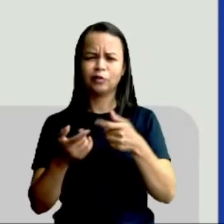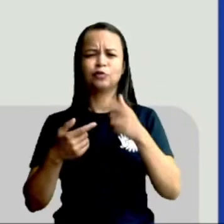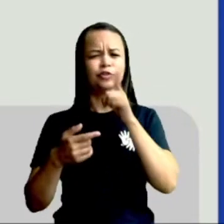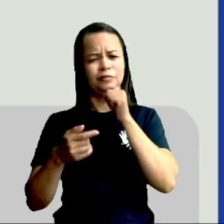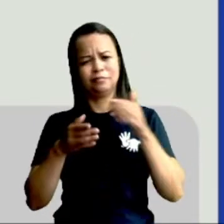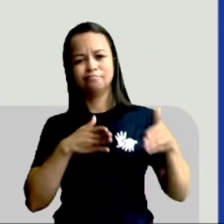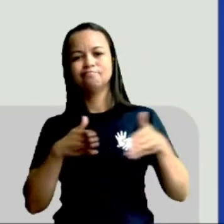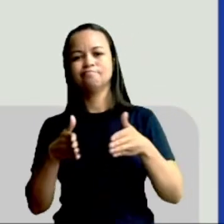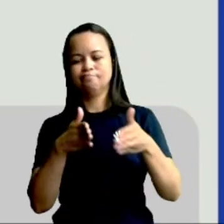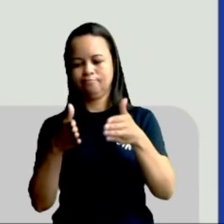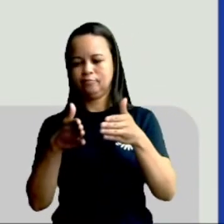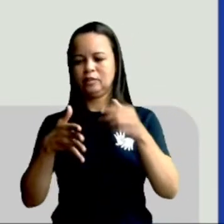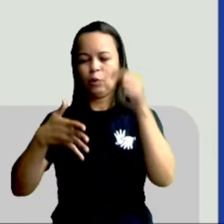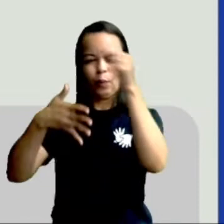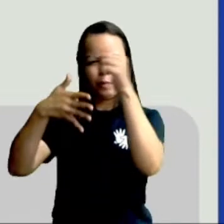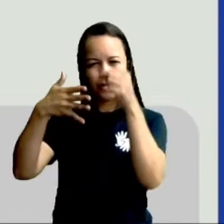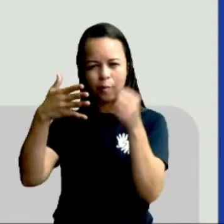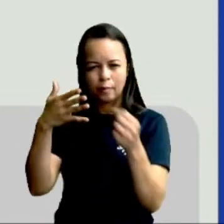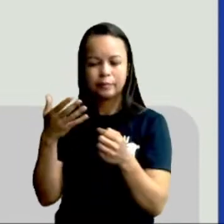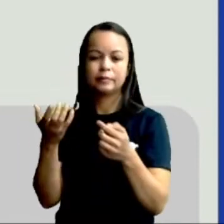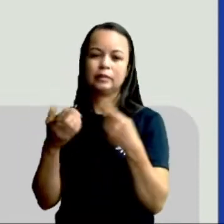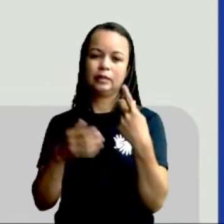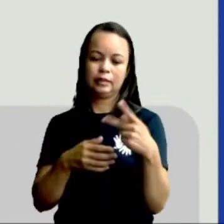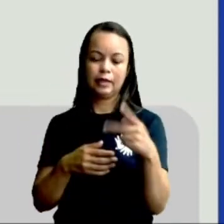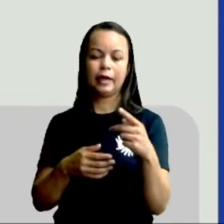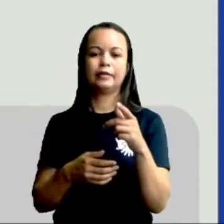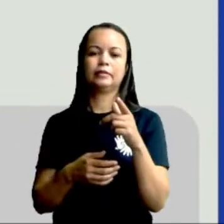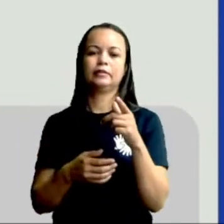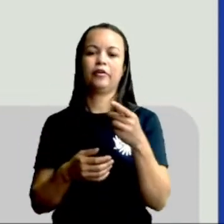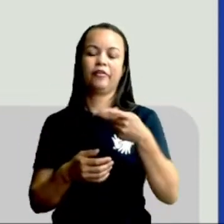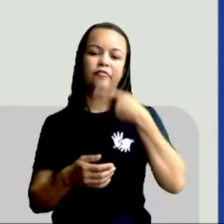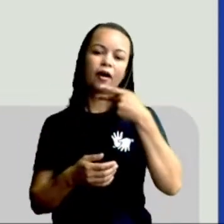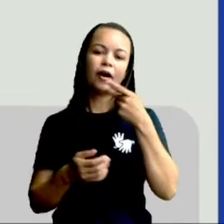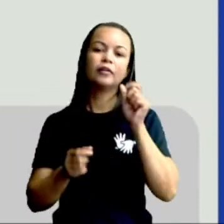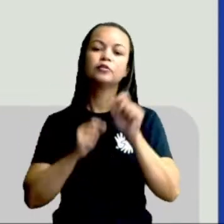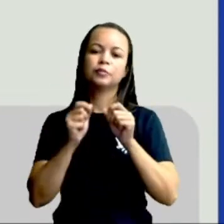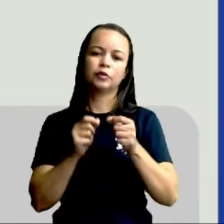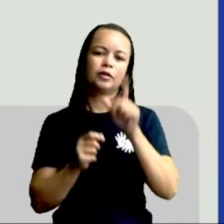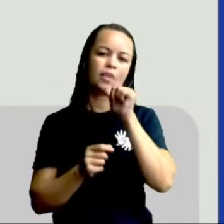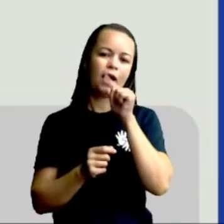várzeas. Estudei toda a hidrografia do nosso Nordeste, tá bom?